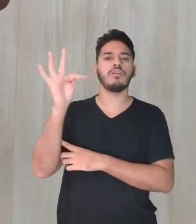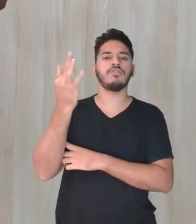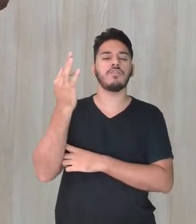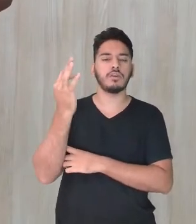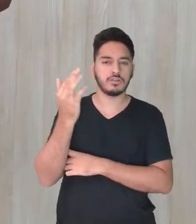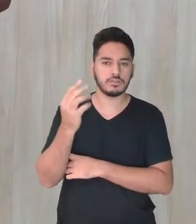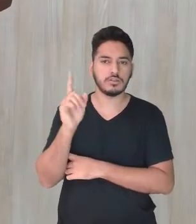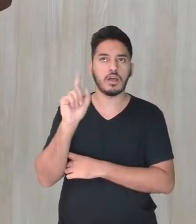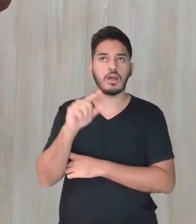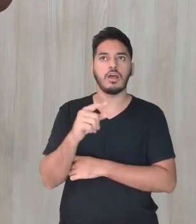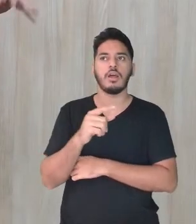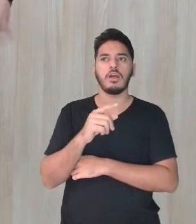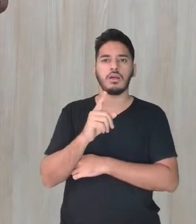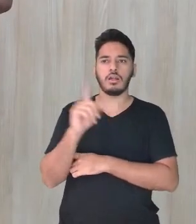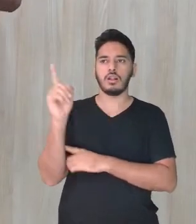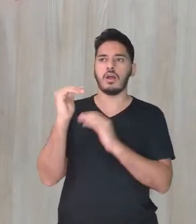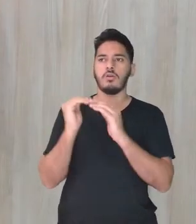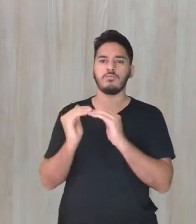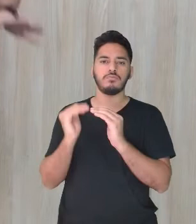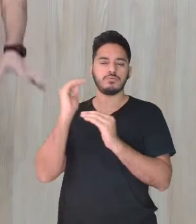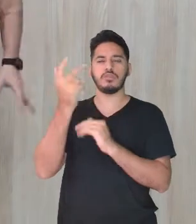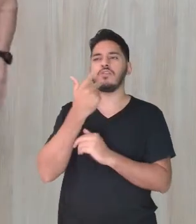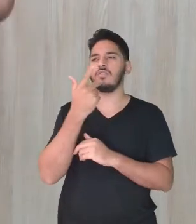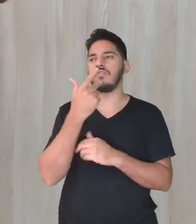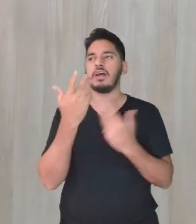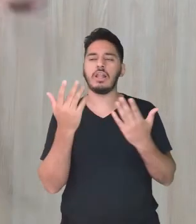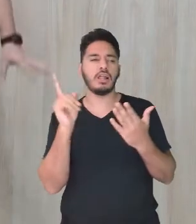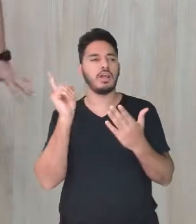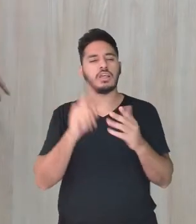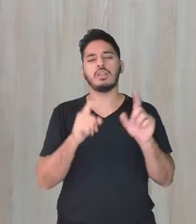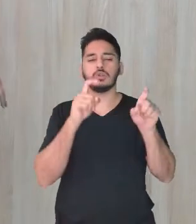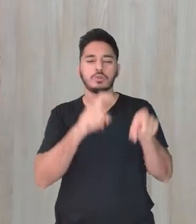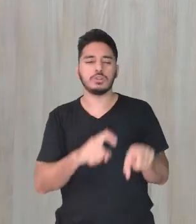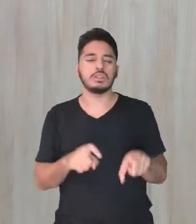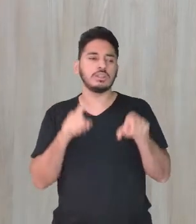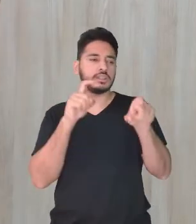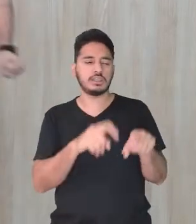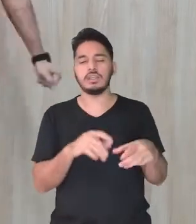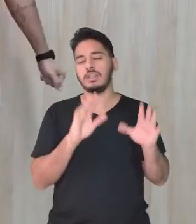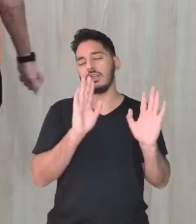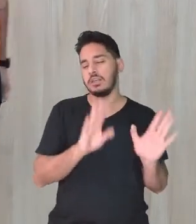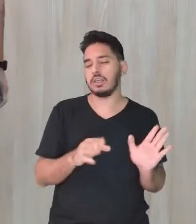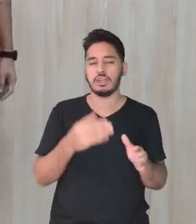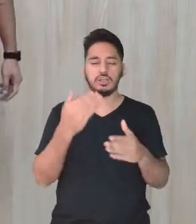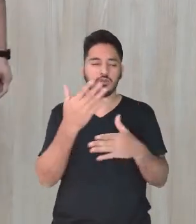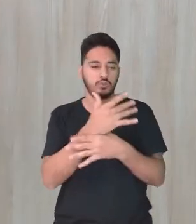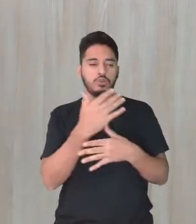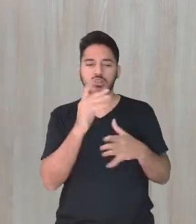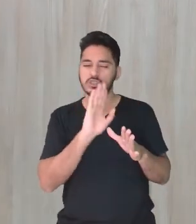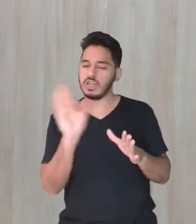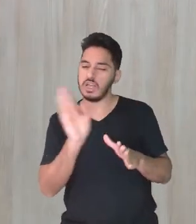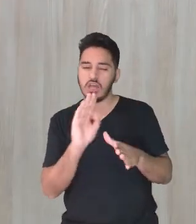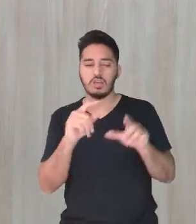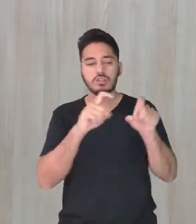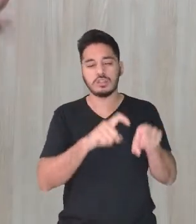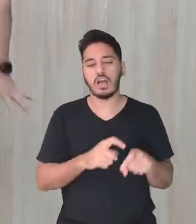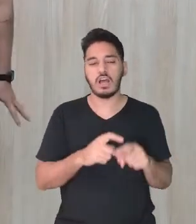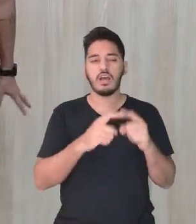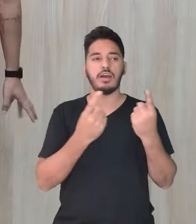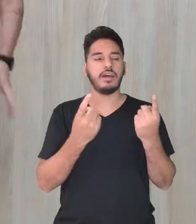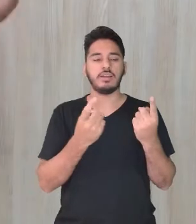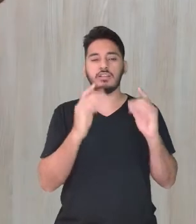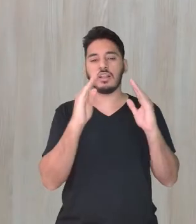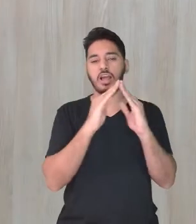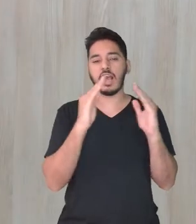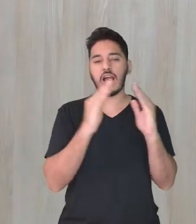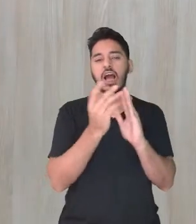até bem elitizado, né? Aqui a gente diz que é do sítio mesmo, né? Do campo, da fazenda.